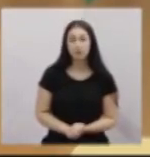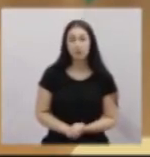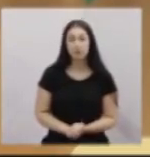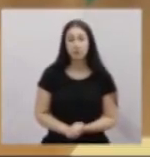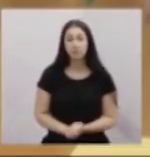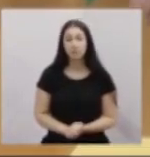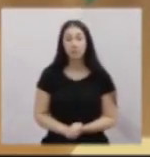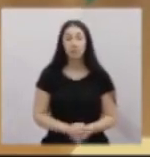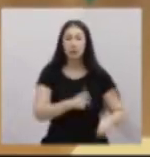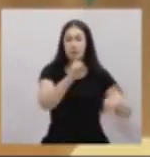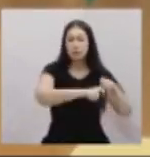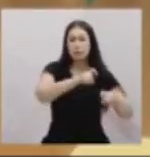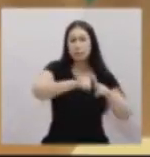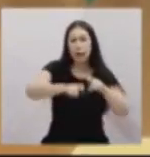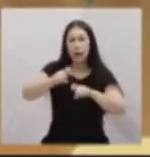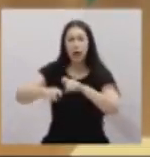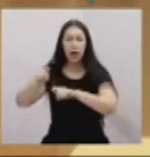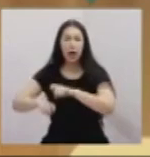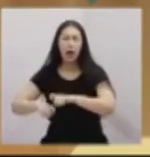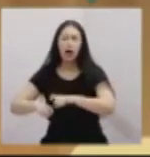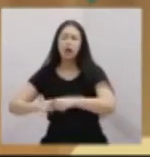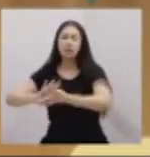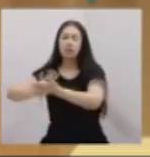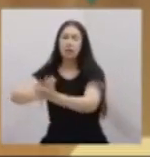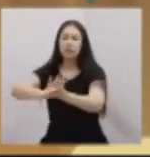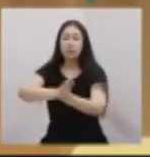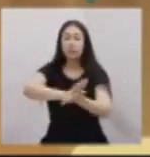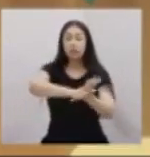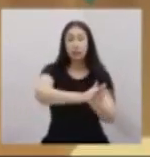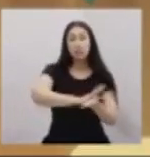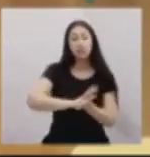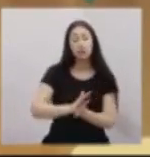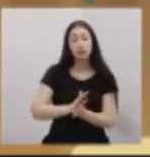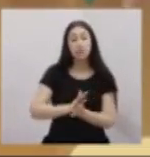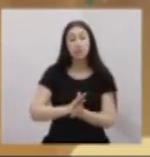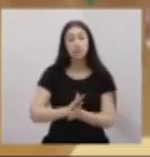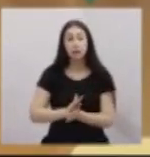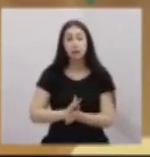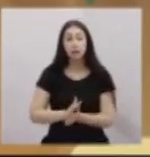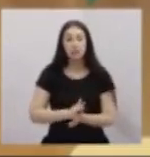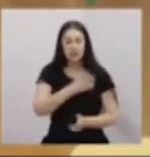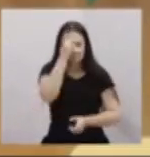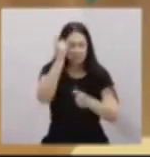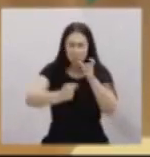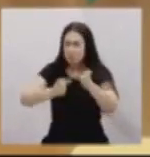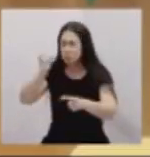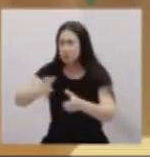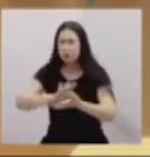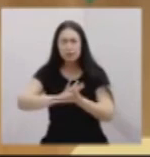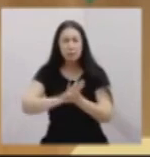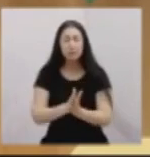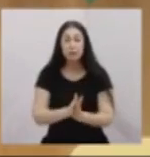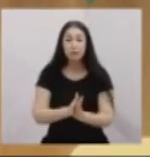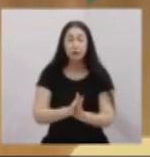ia, deitava com aquele homem, destruía a família, ficava lá, as pessoas tudo destruído, uma família destruída.